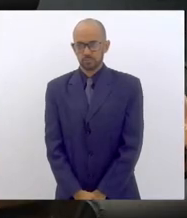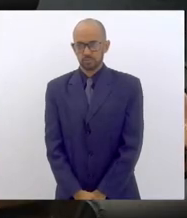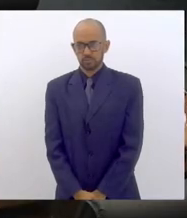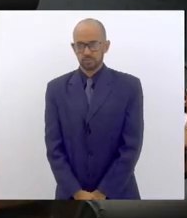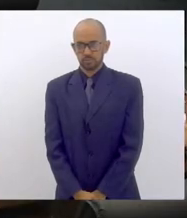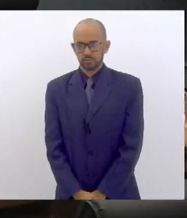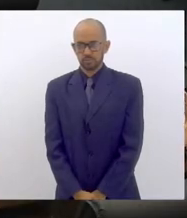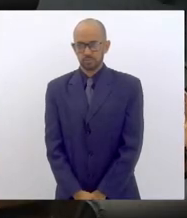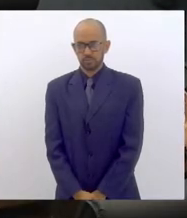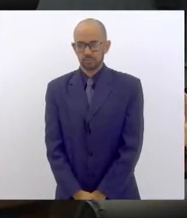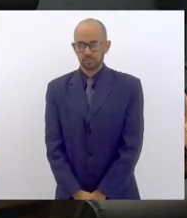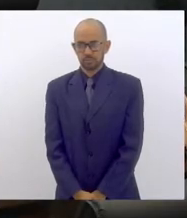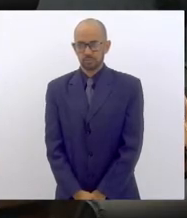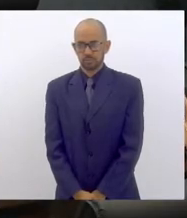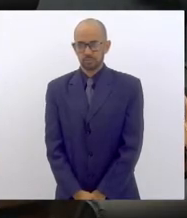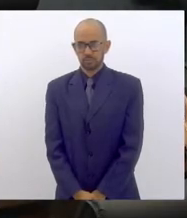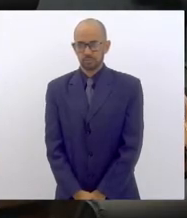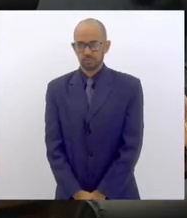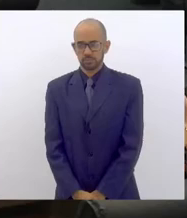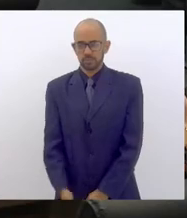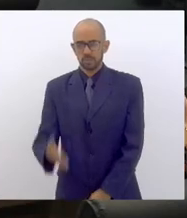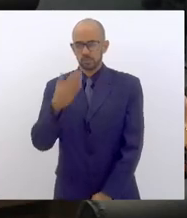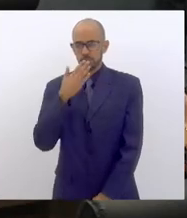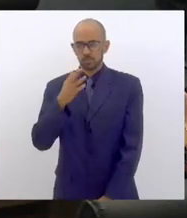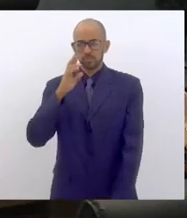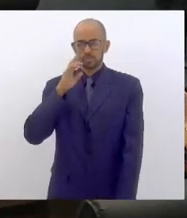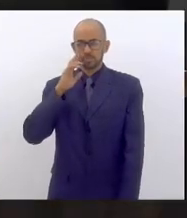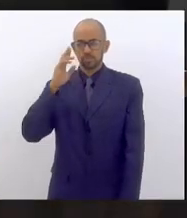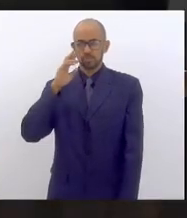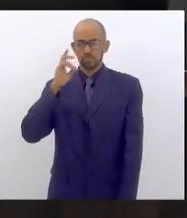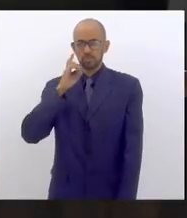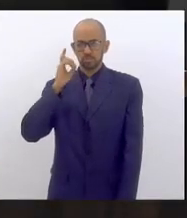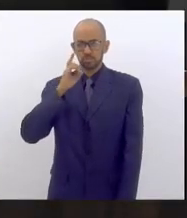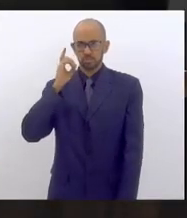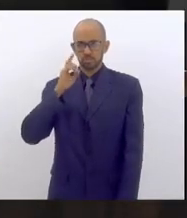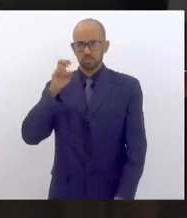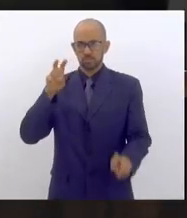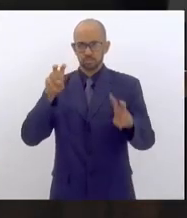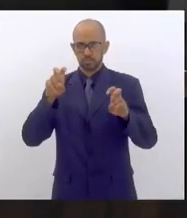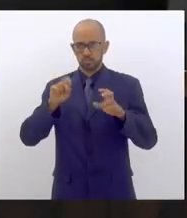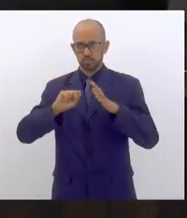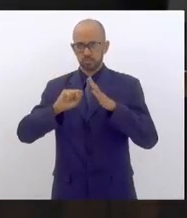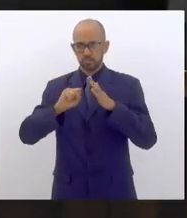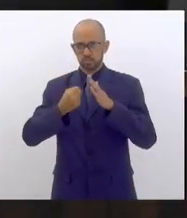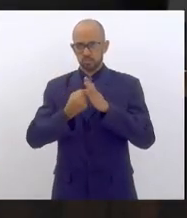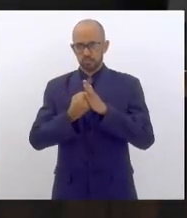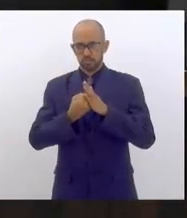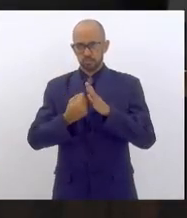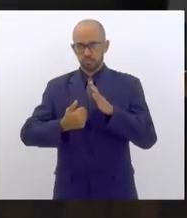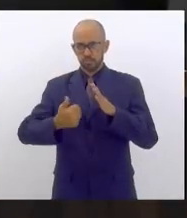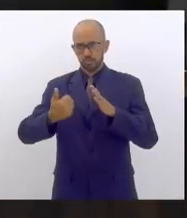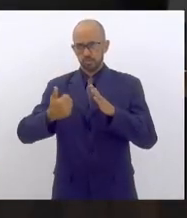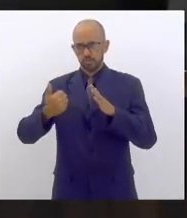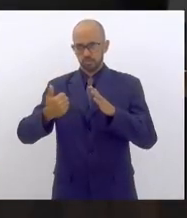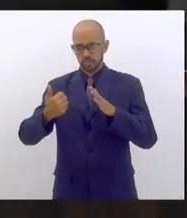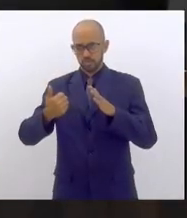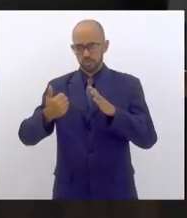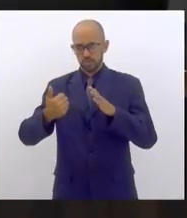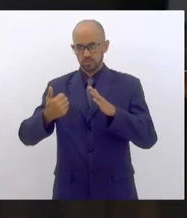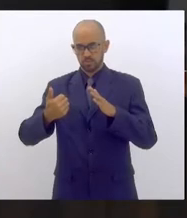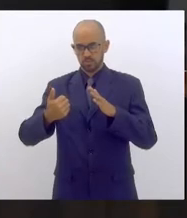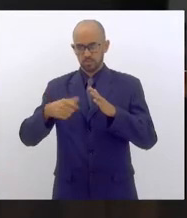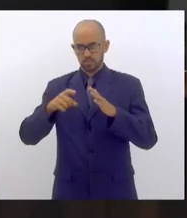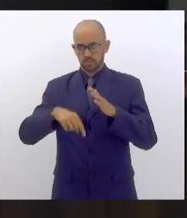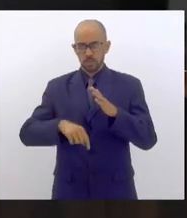Queria chamar a atenção dos senhores parlamentares em relação à pauta de veto. O primeiro da pauta, que seria o quinto da